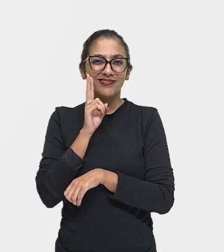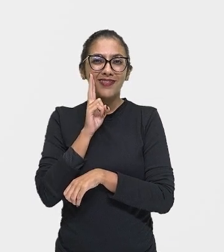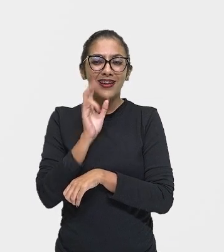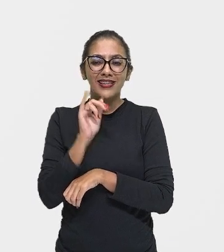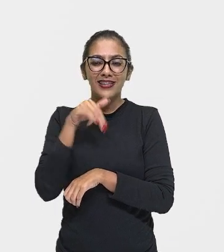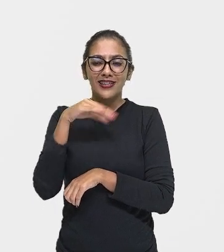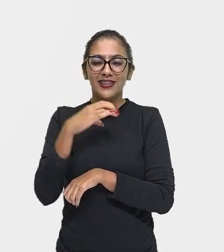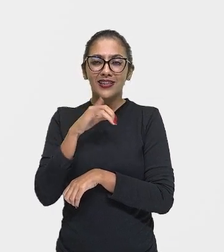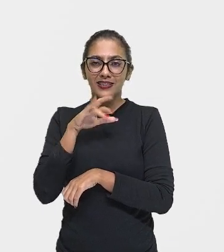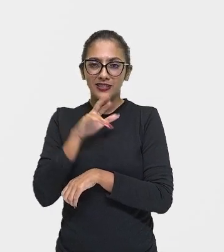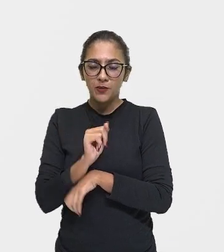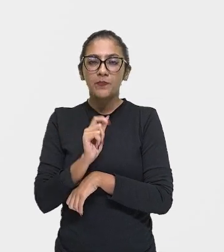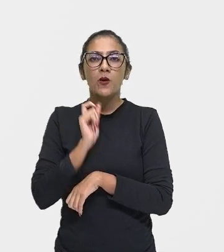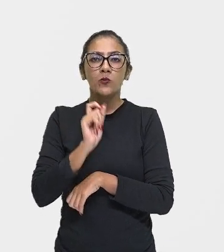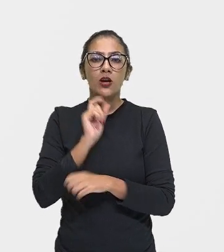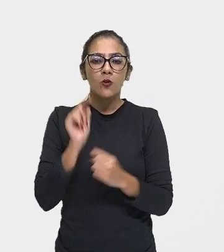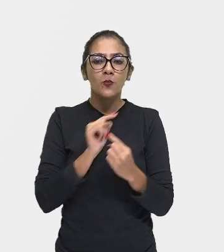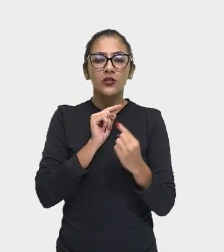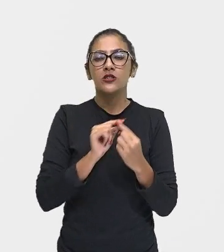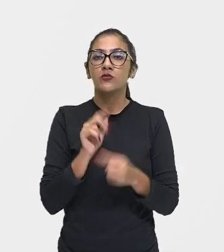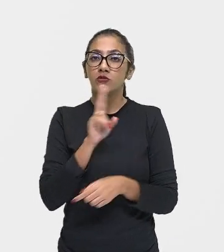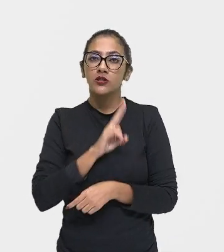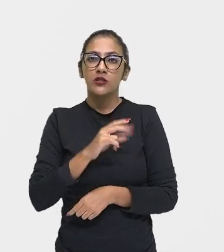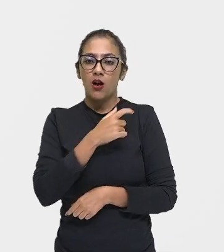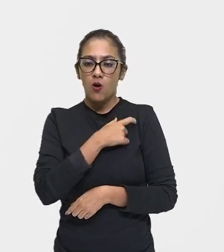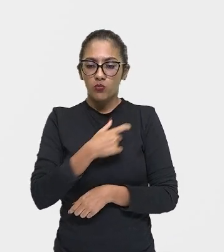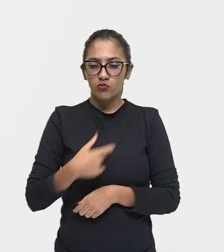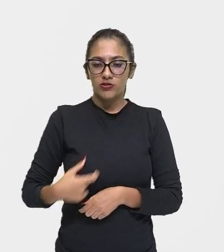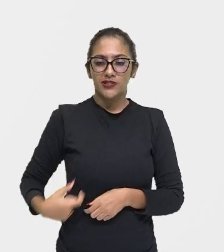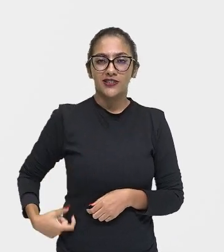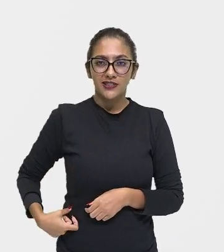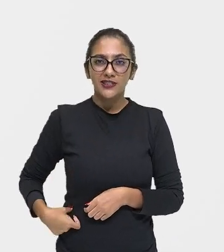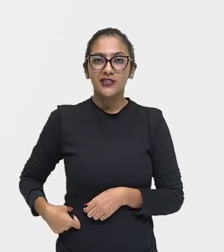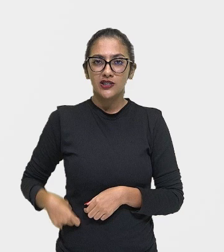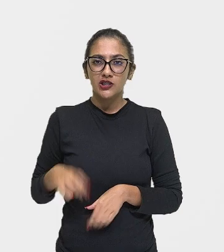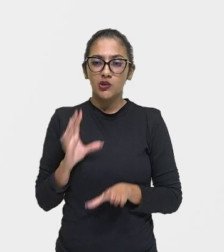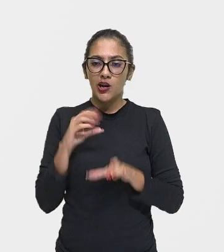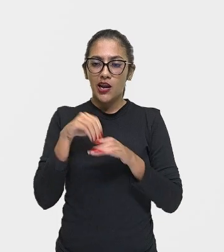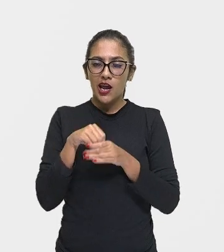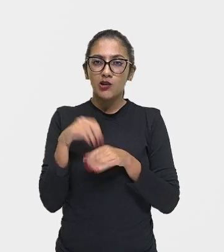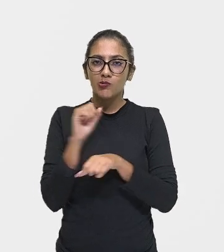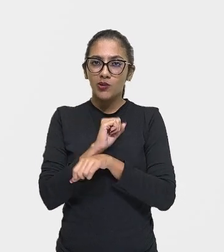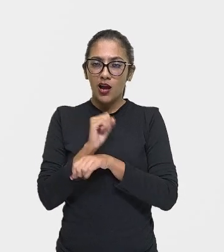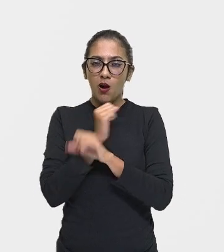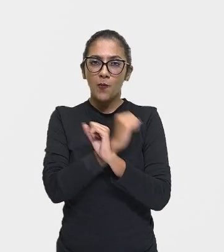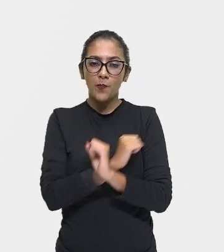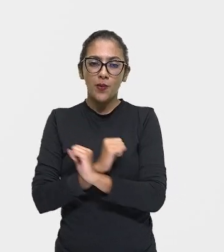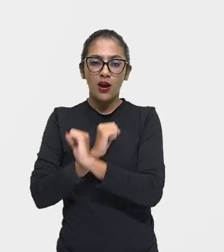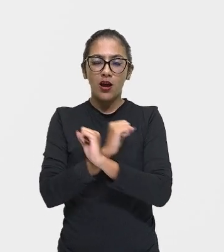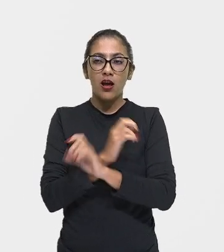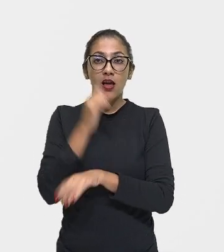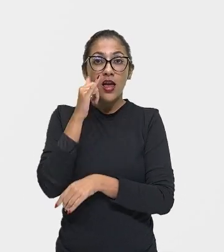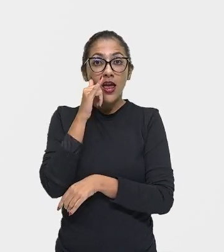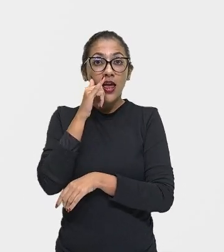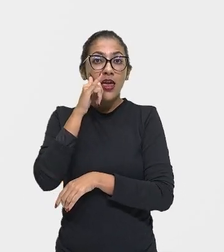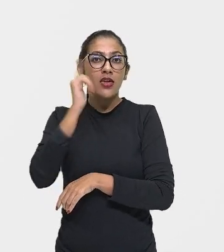Cecília. O objetivo do cinto de segurança é fazer com que o corpo não